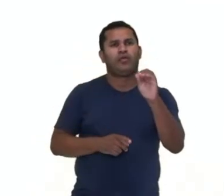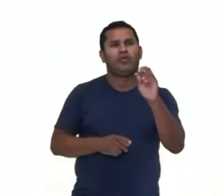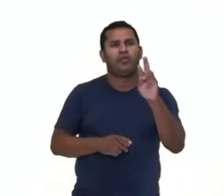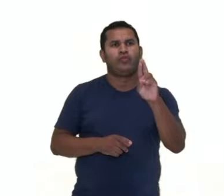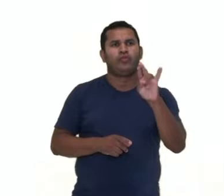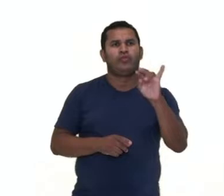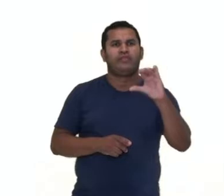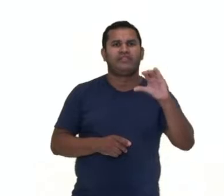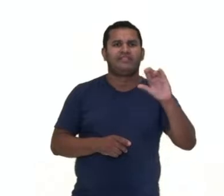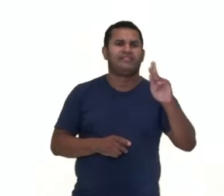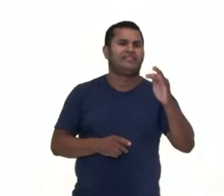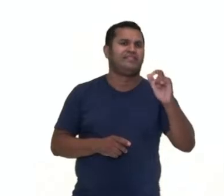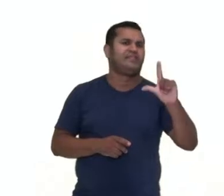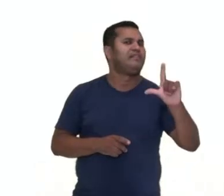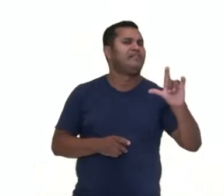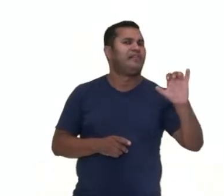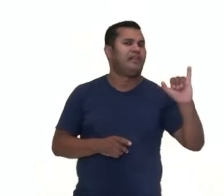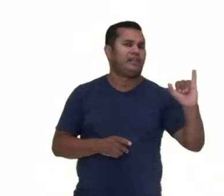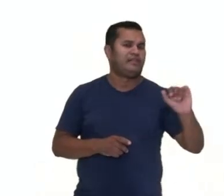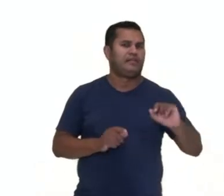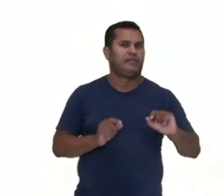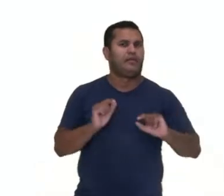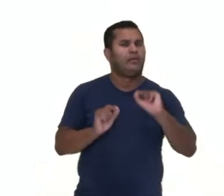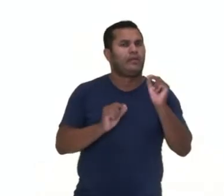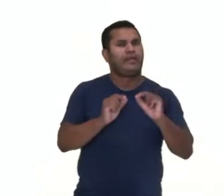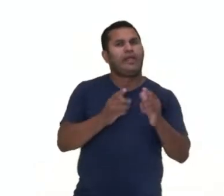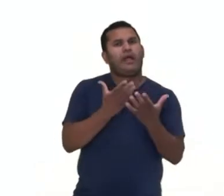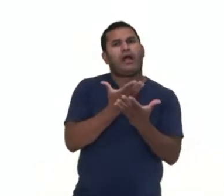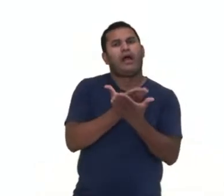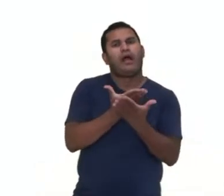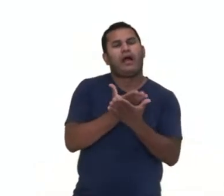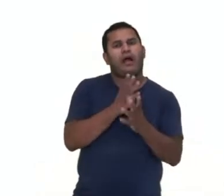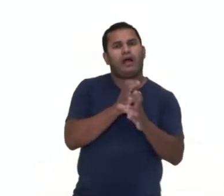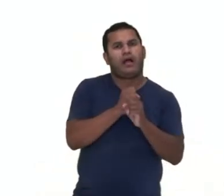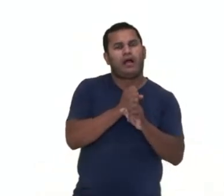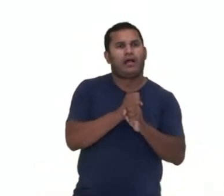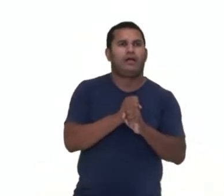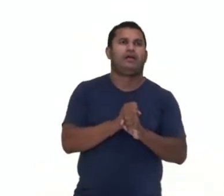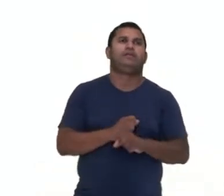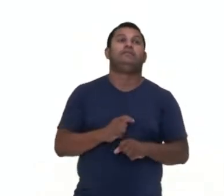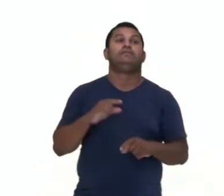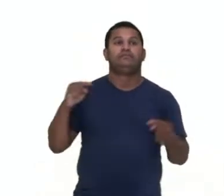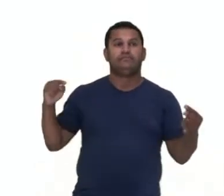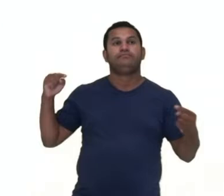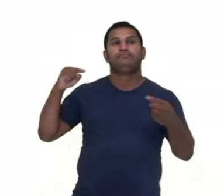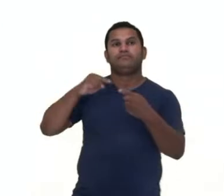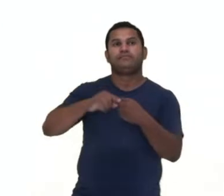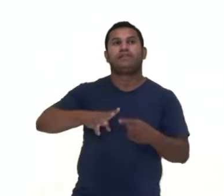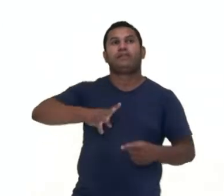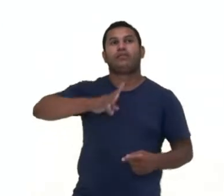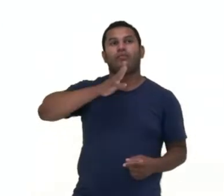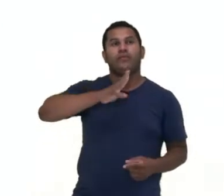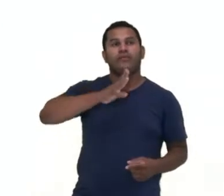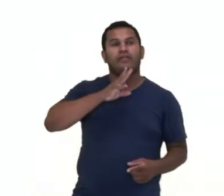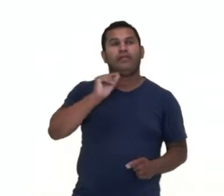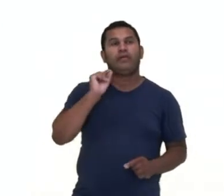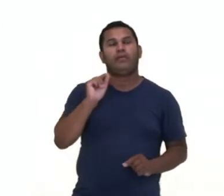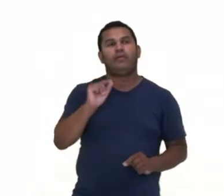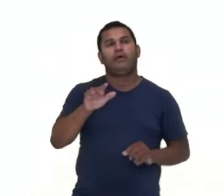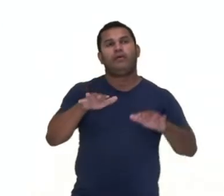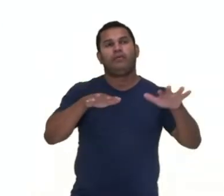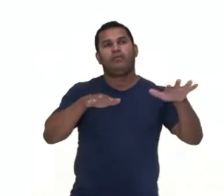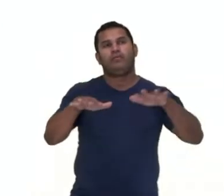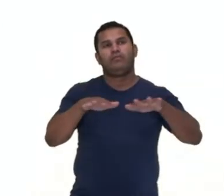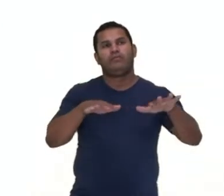sobre movimento uniformemente variado, retomar os conceitos de aceleração, função horária da velocidade e função horária do espaço, conhecer a equação